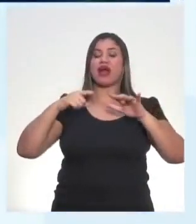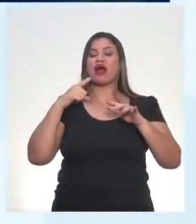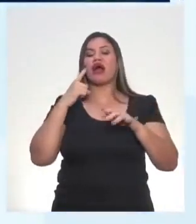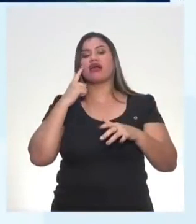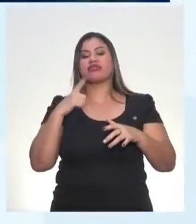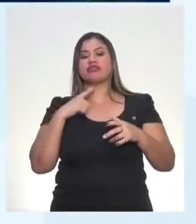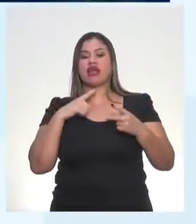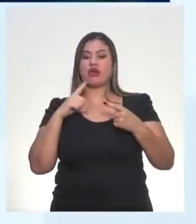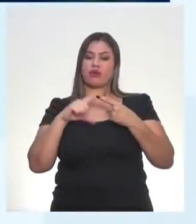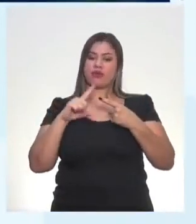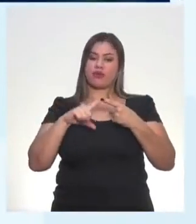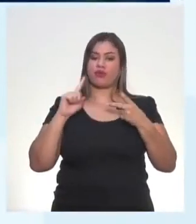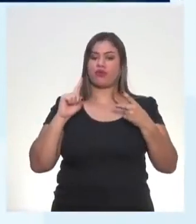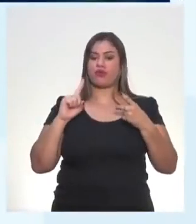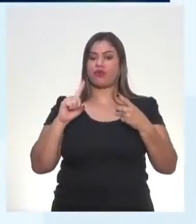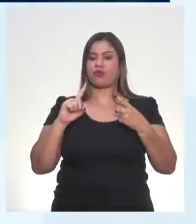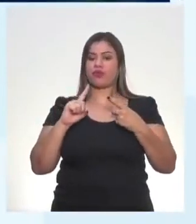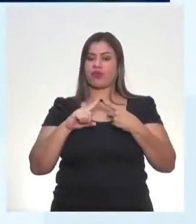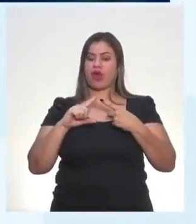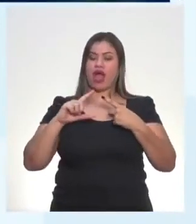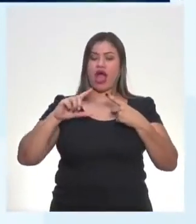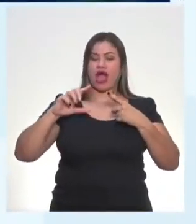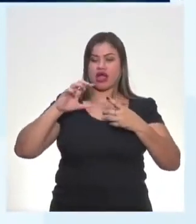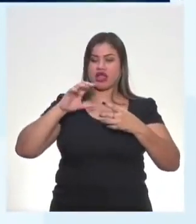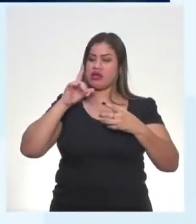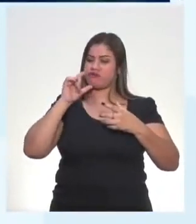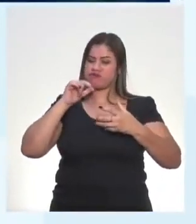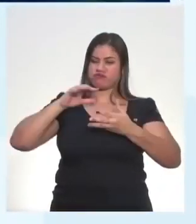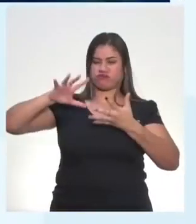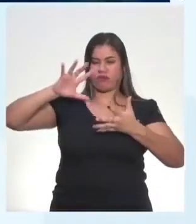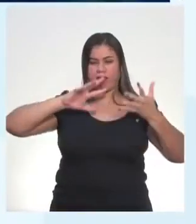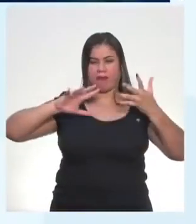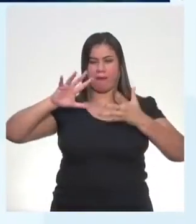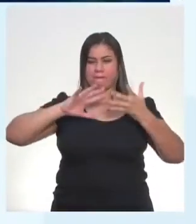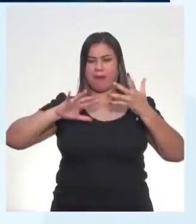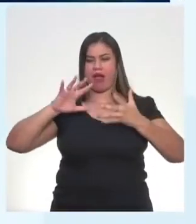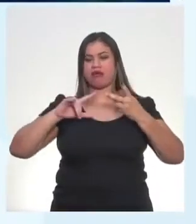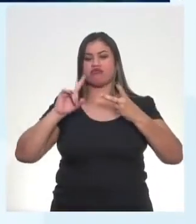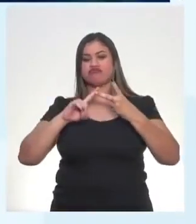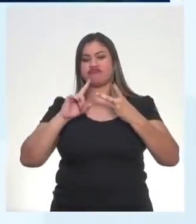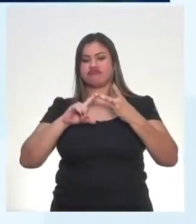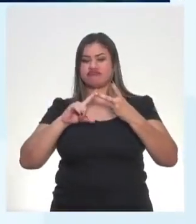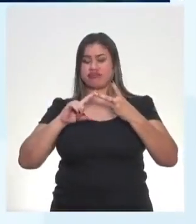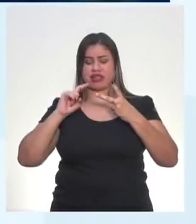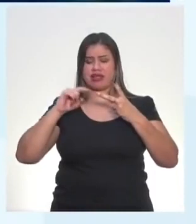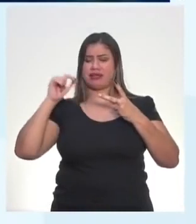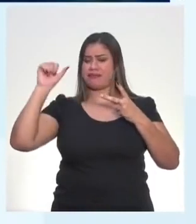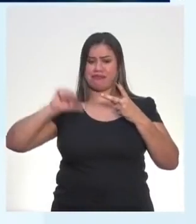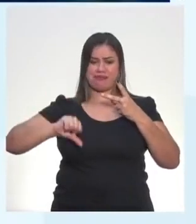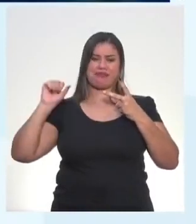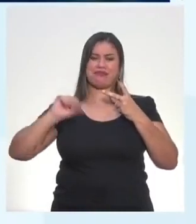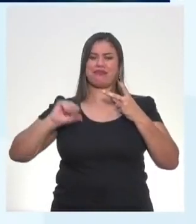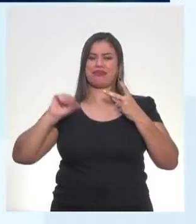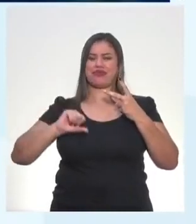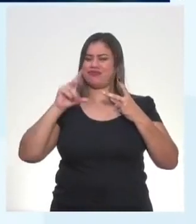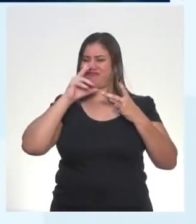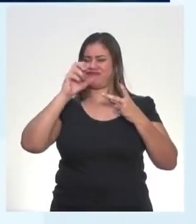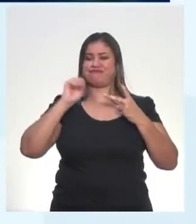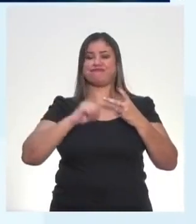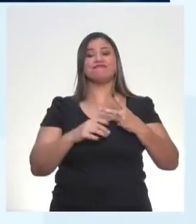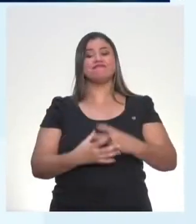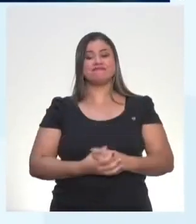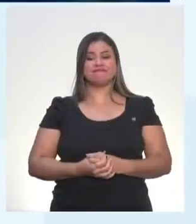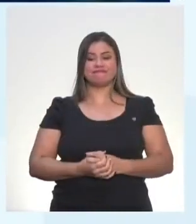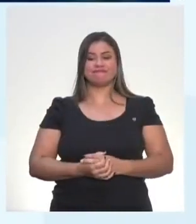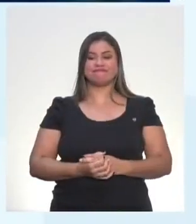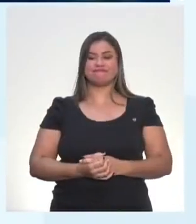poluentes primários reagem com a água, formando os poluentes secundários. E os secundários são muito mais tóxicos para a gente.